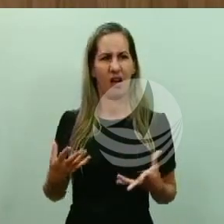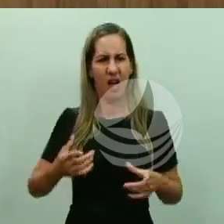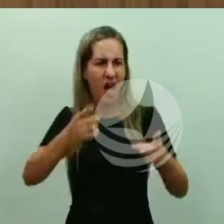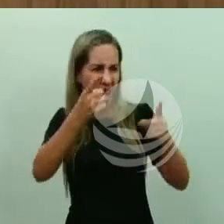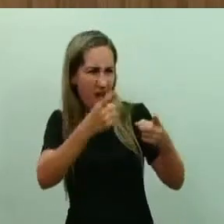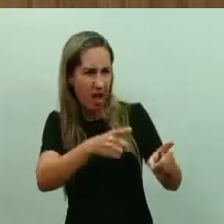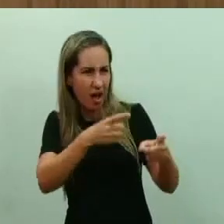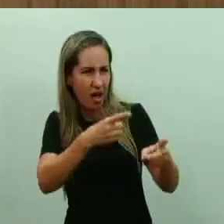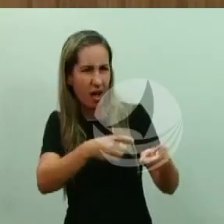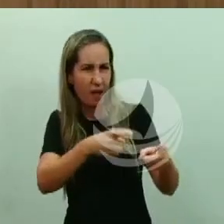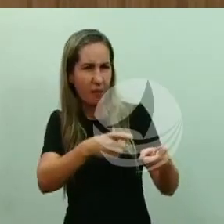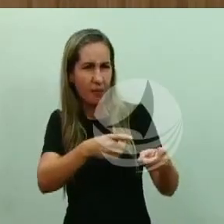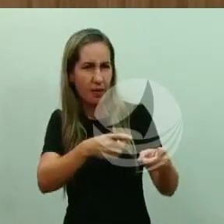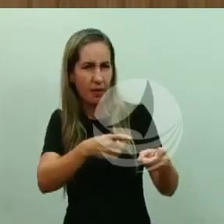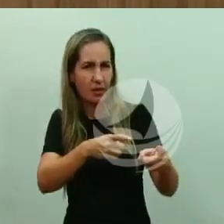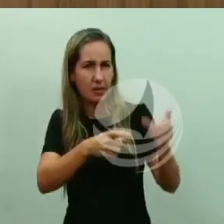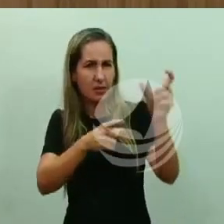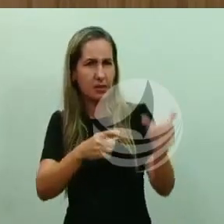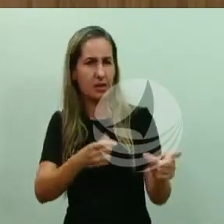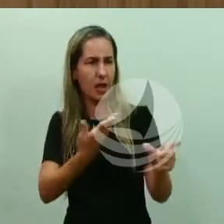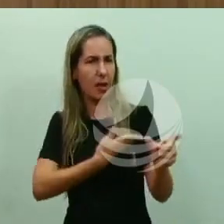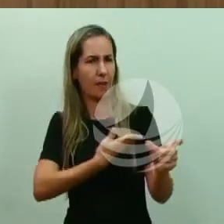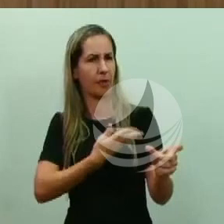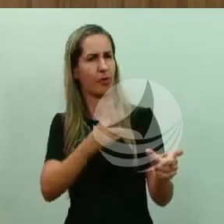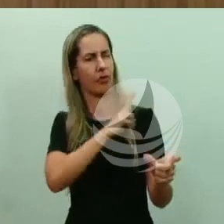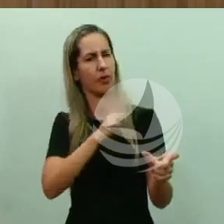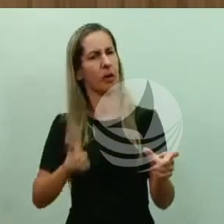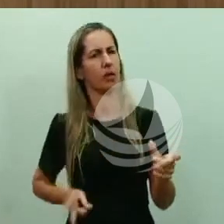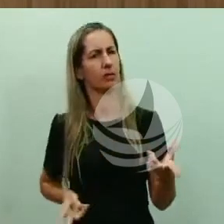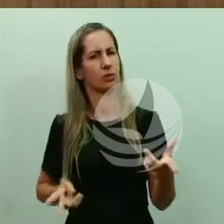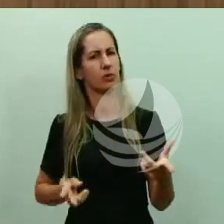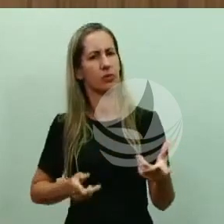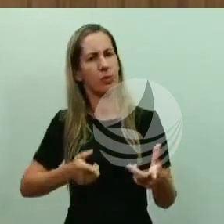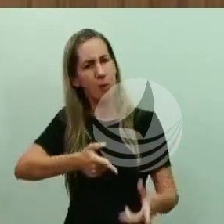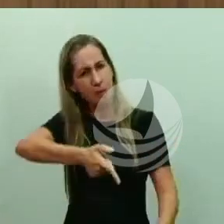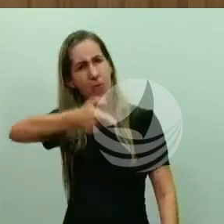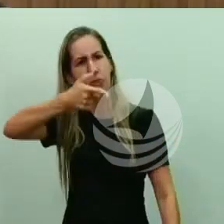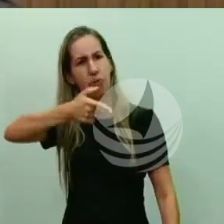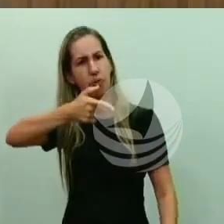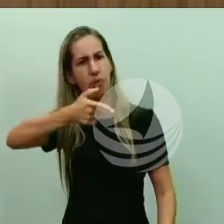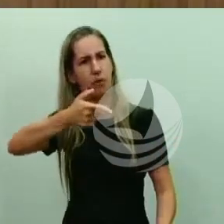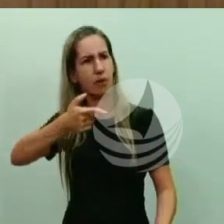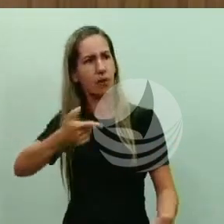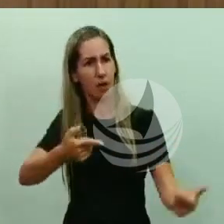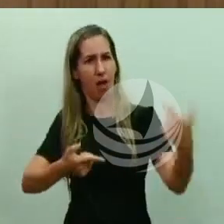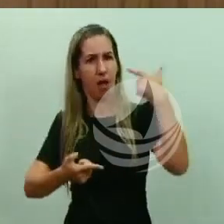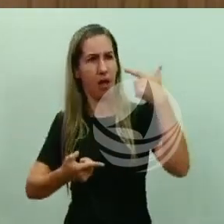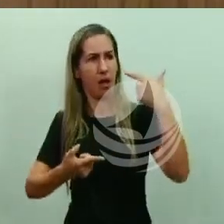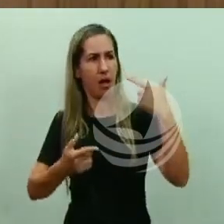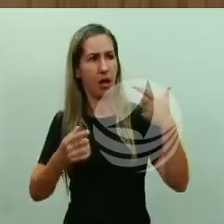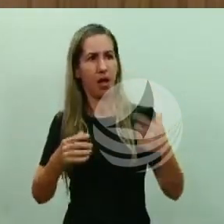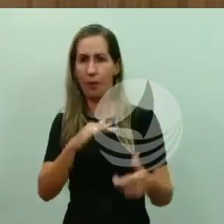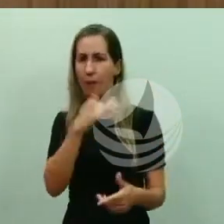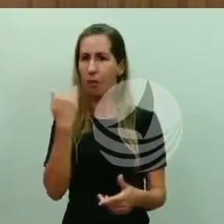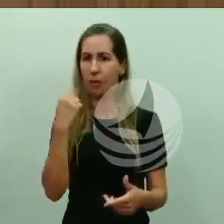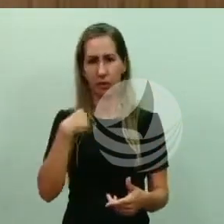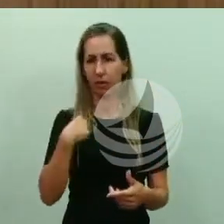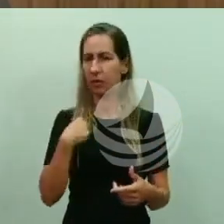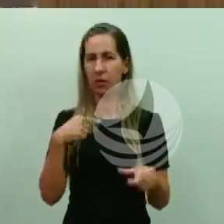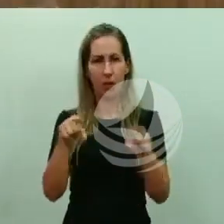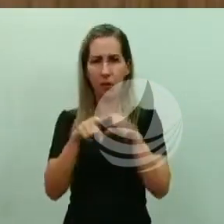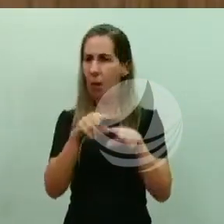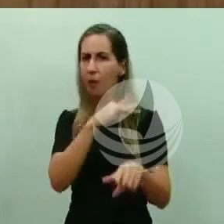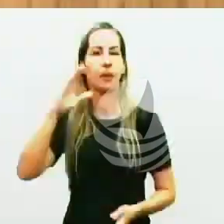ameaçar um edil, colega vereador, de dar um balaço na cara. Ou seja, eu fui ameaçado de morte, porque tiro na cara para mim é